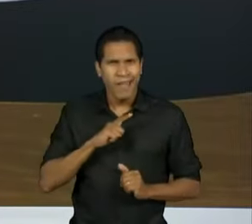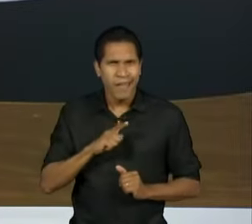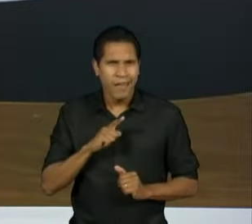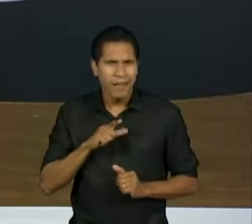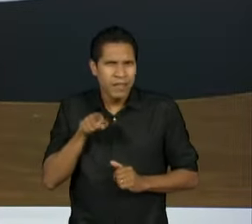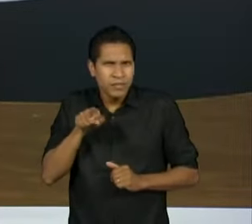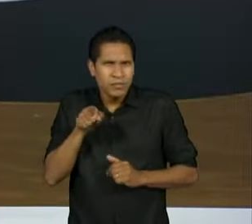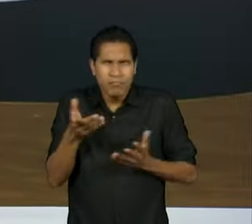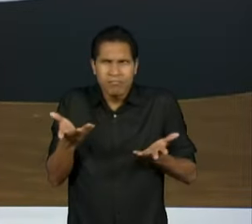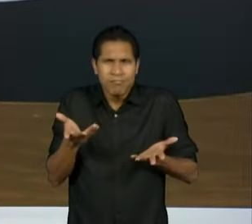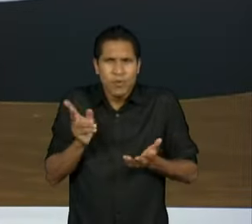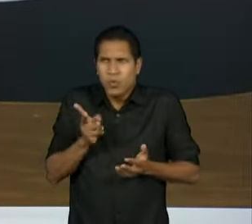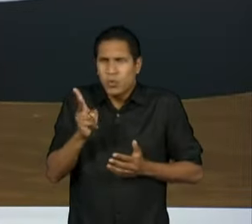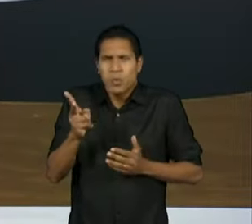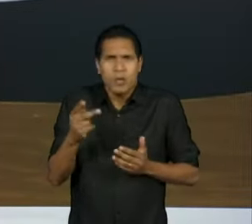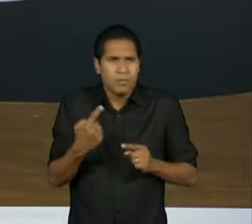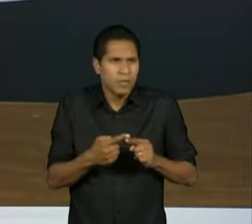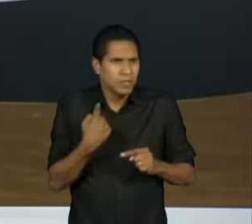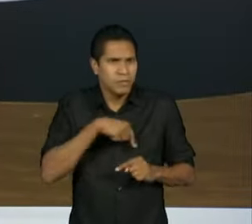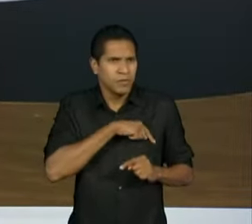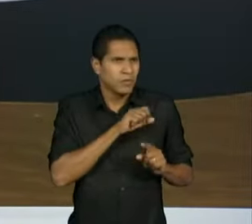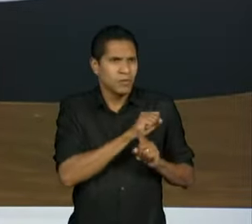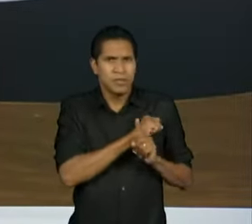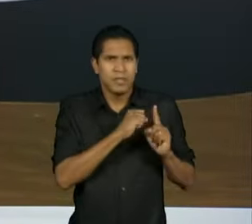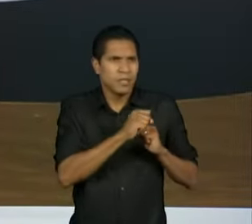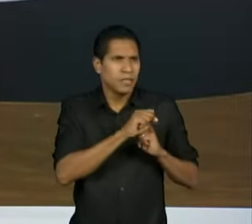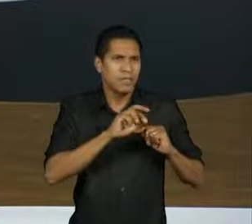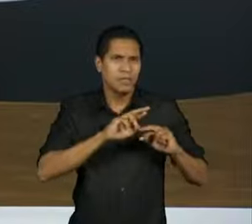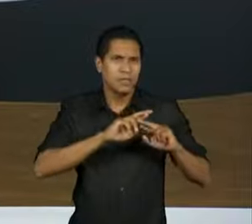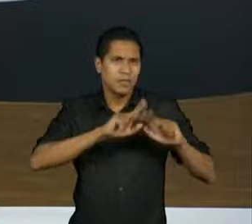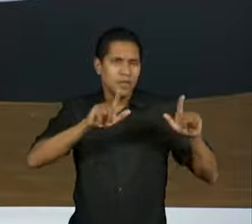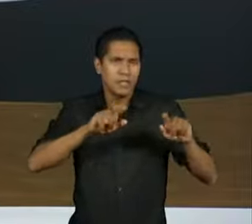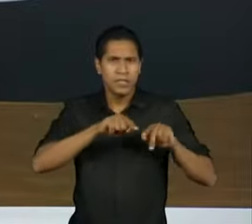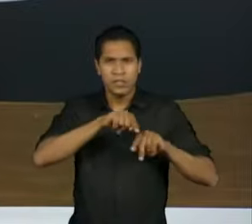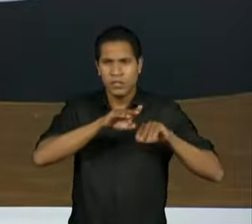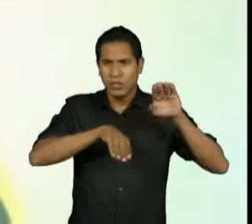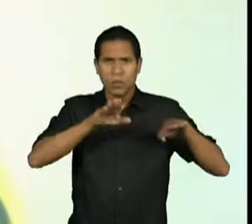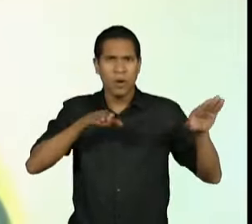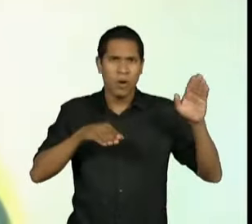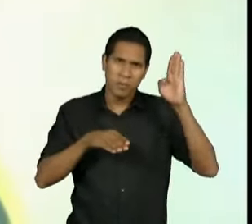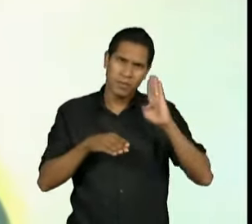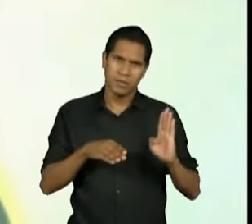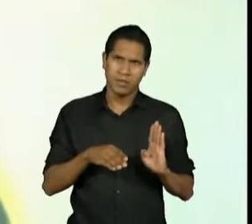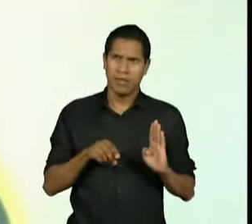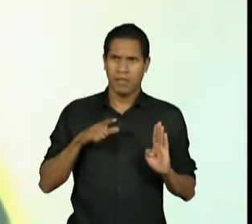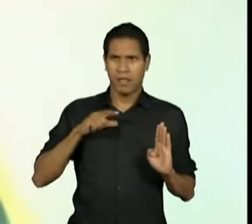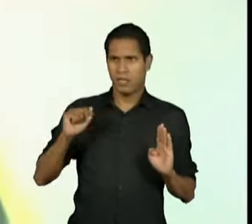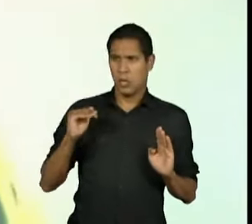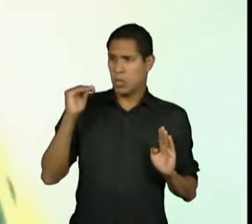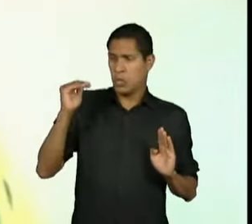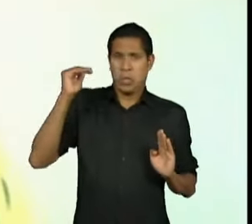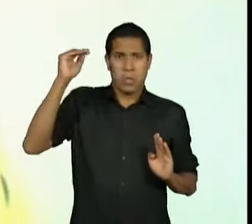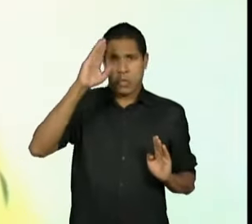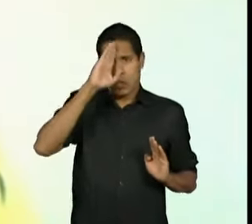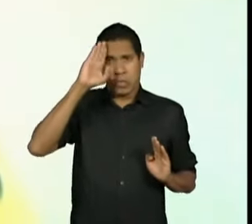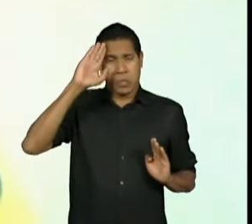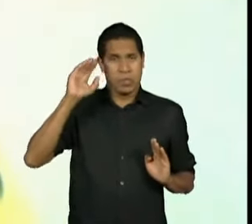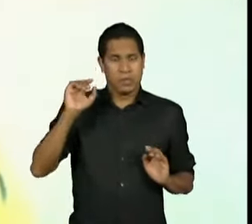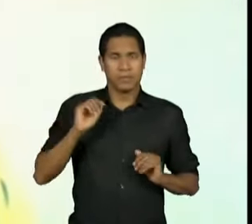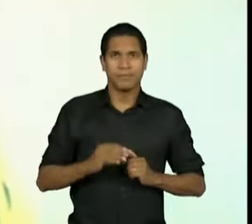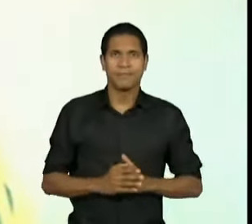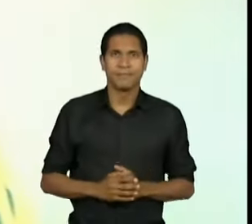numa sociedade tão moderna, contemporânea e tão desigual quanto a brasileira? Olha, eu acho